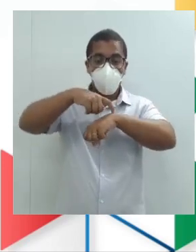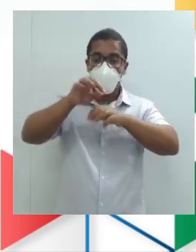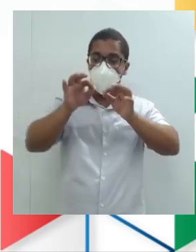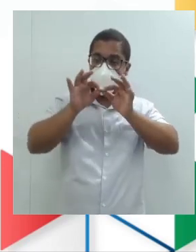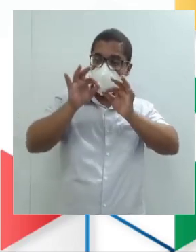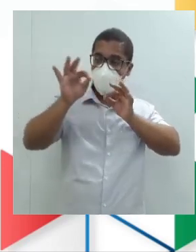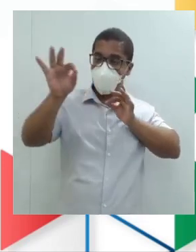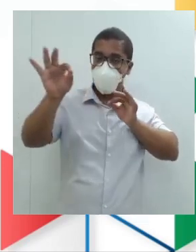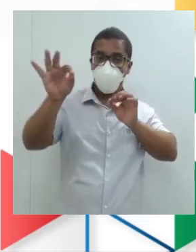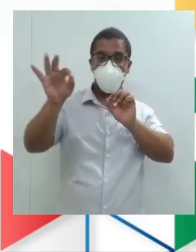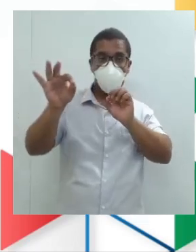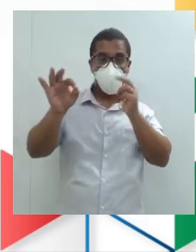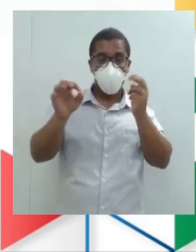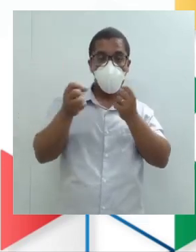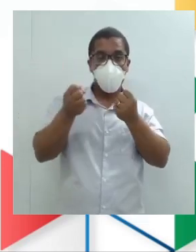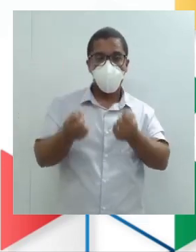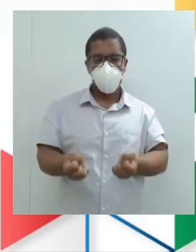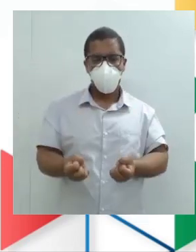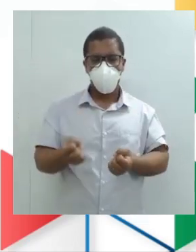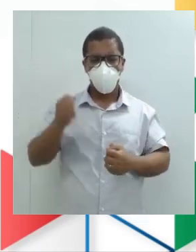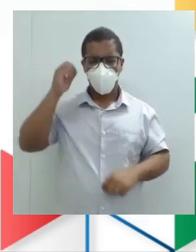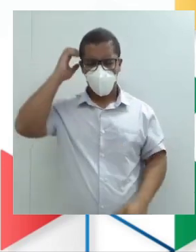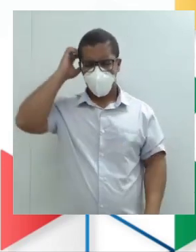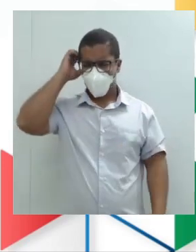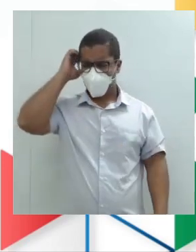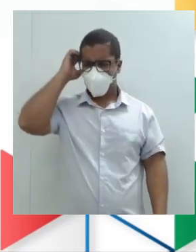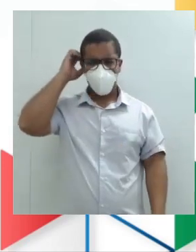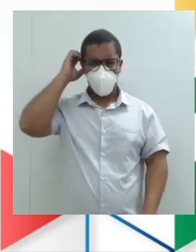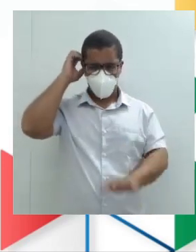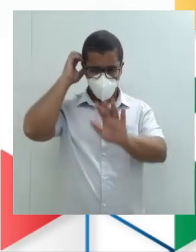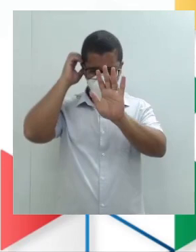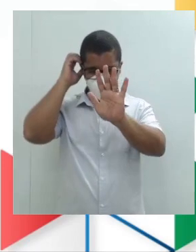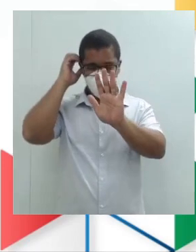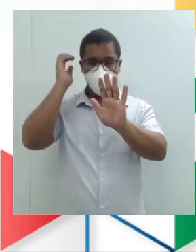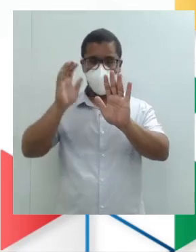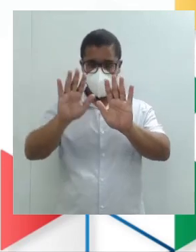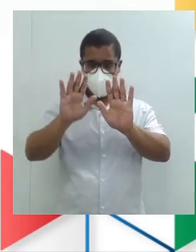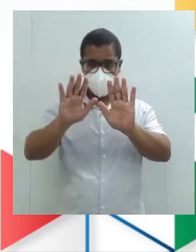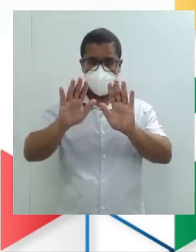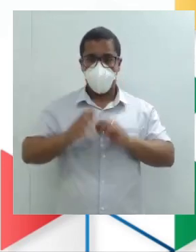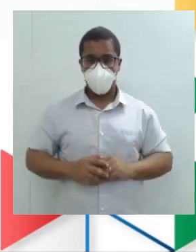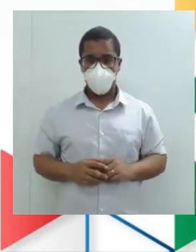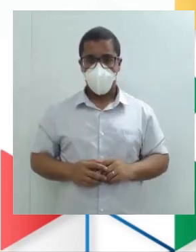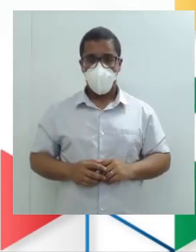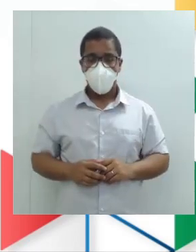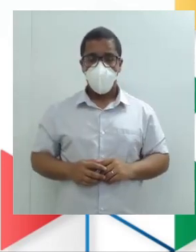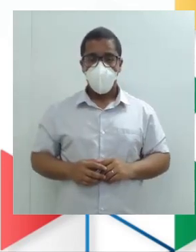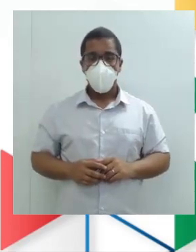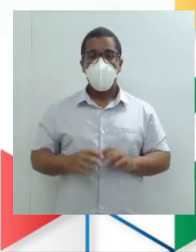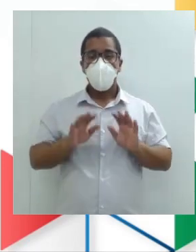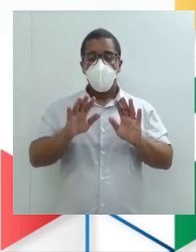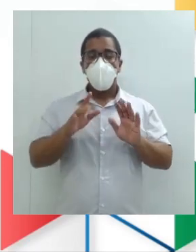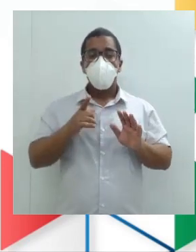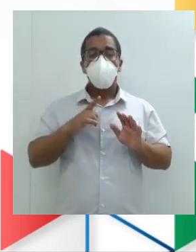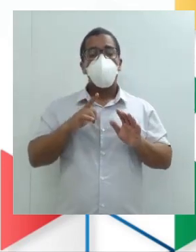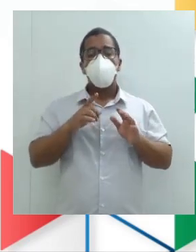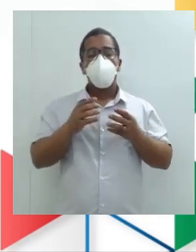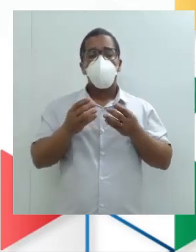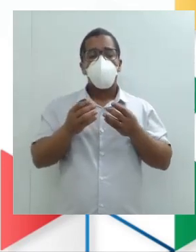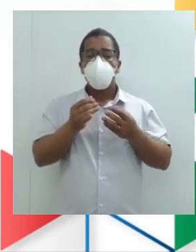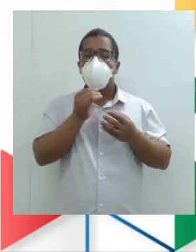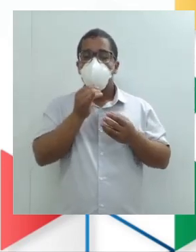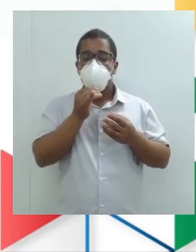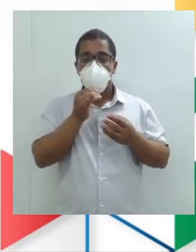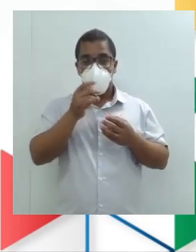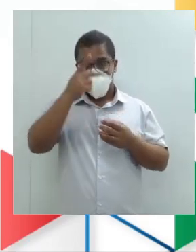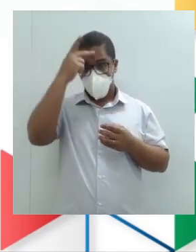ou peso. Como assim, professora? Não entendi. Vamos lá para tentar esmiuçar. Seria basicamente quem